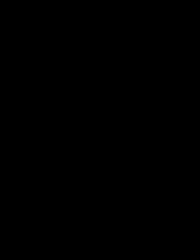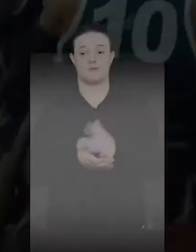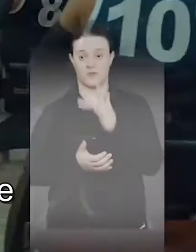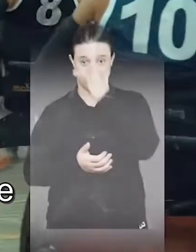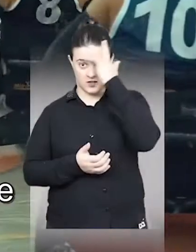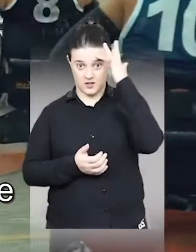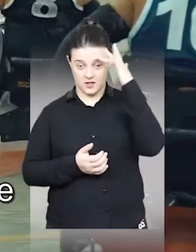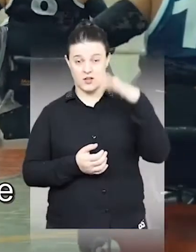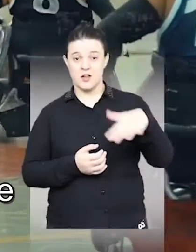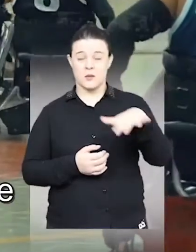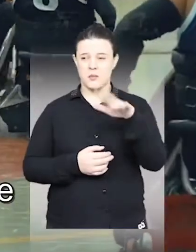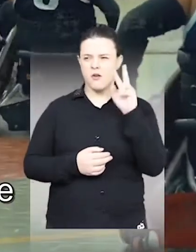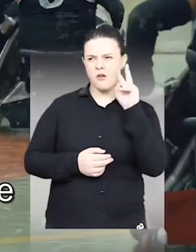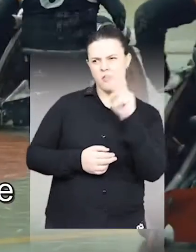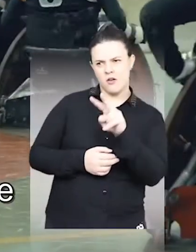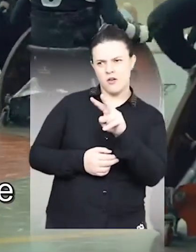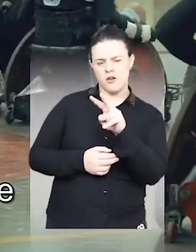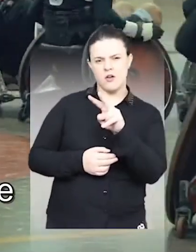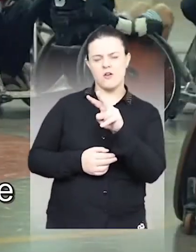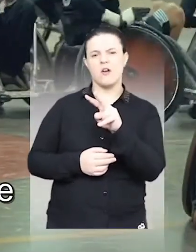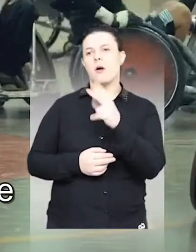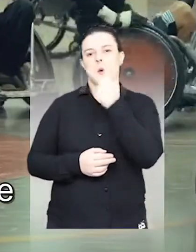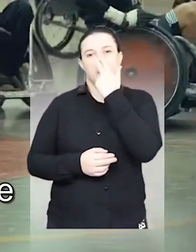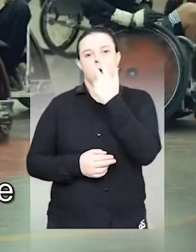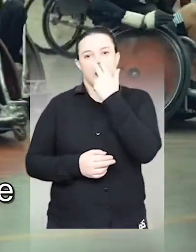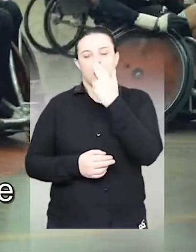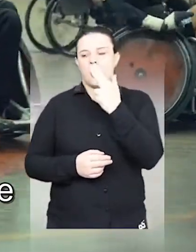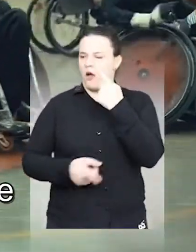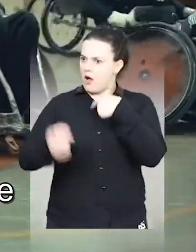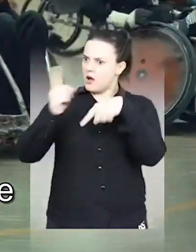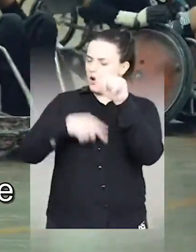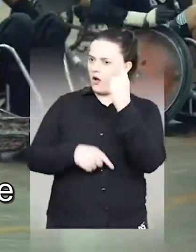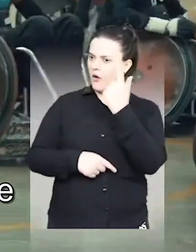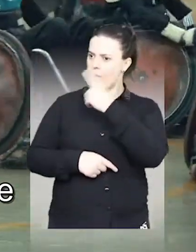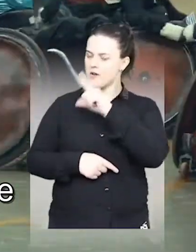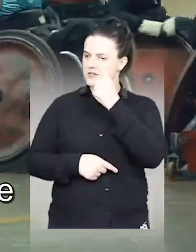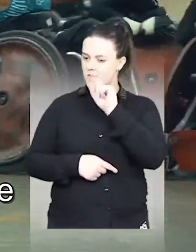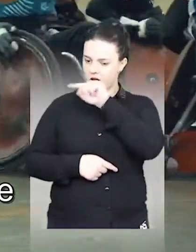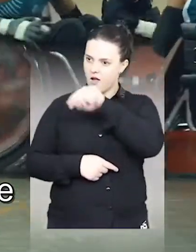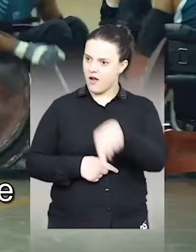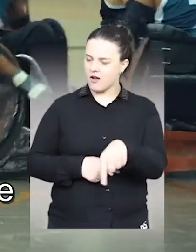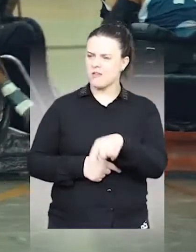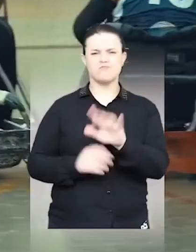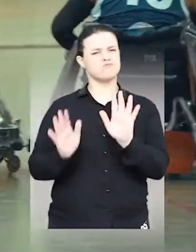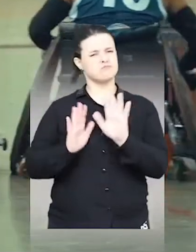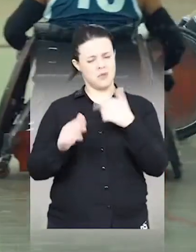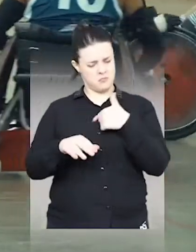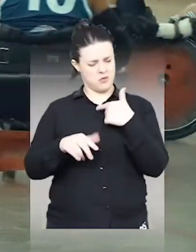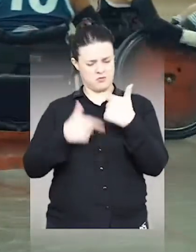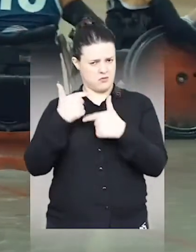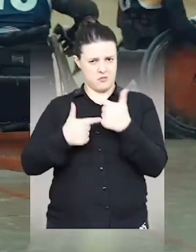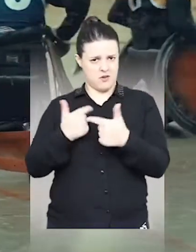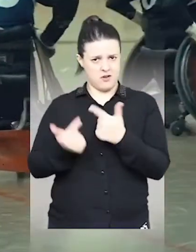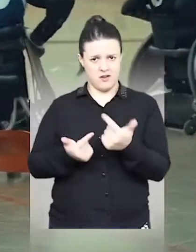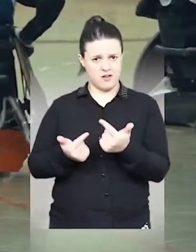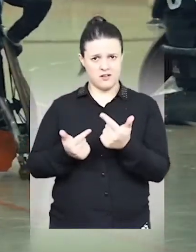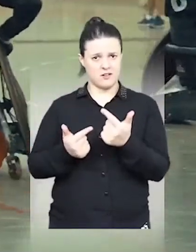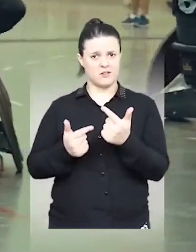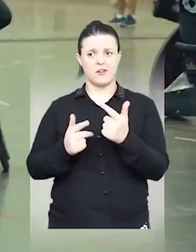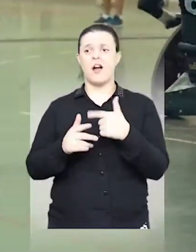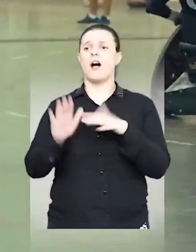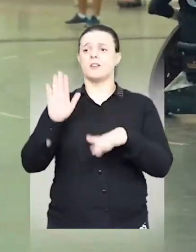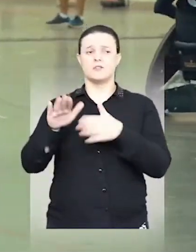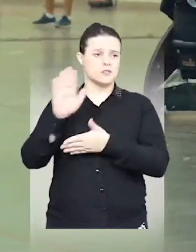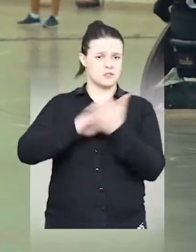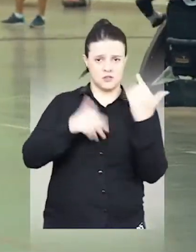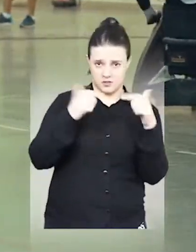As pessoas olham assim como que fosse uma superação estar aqui. Não é meu trabalho. Às vezes que